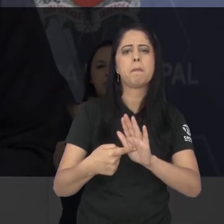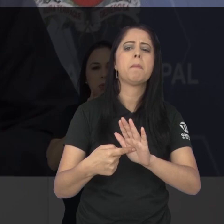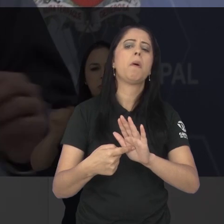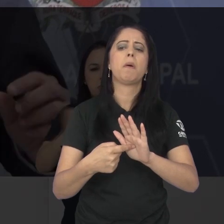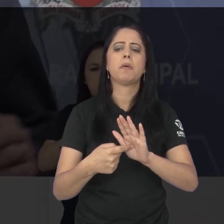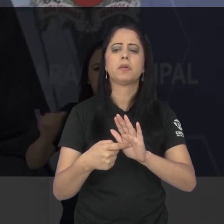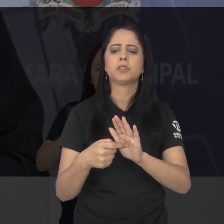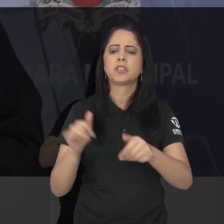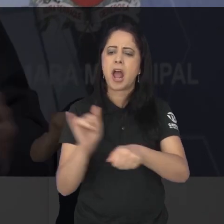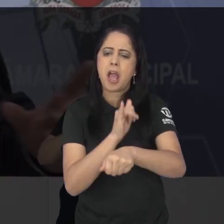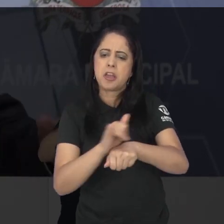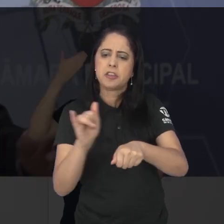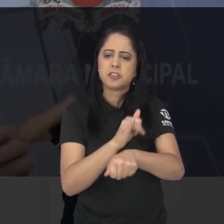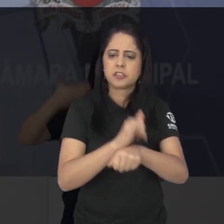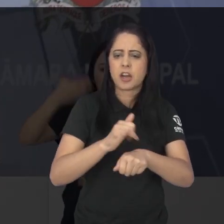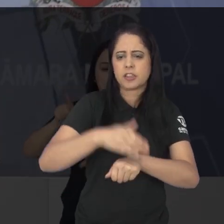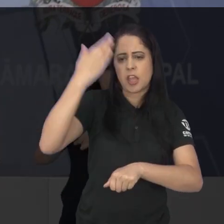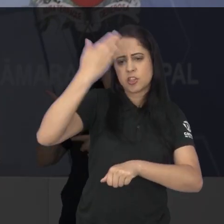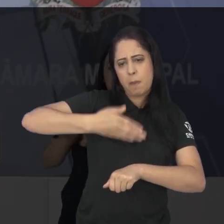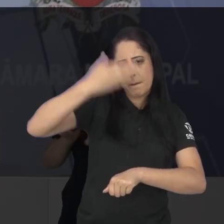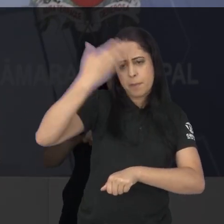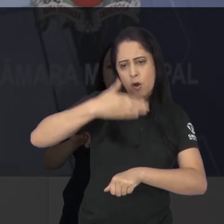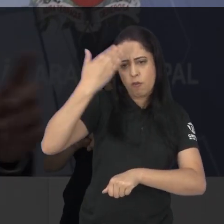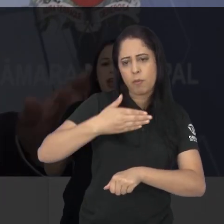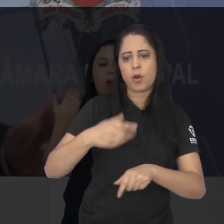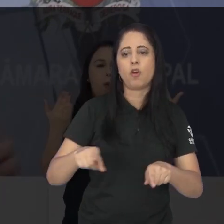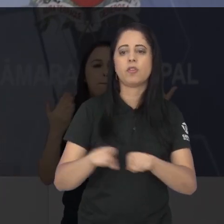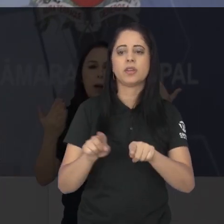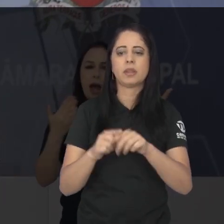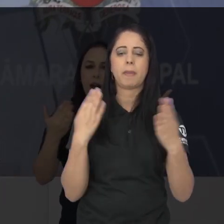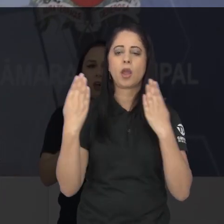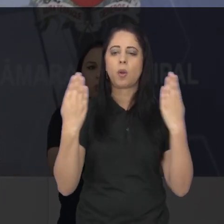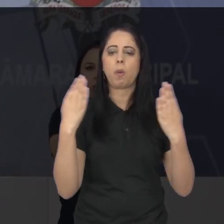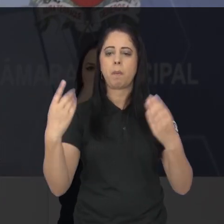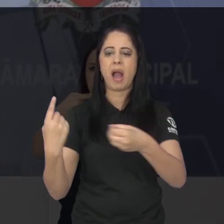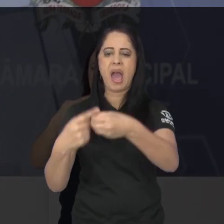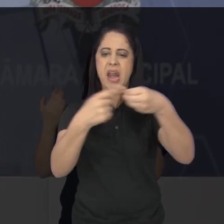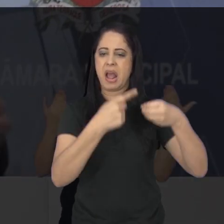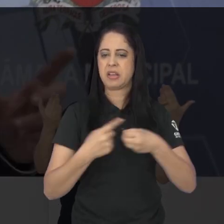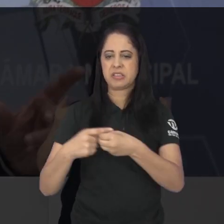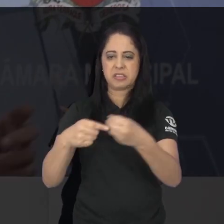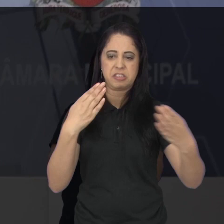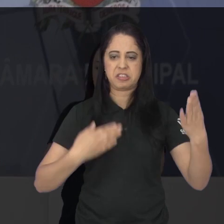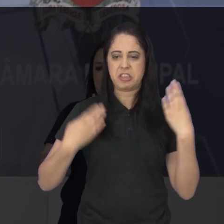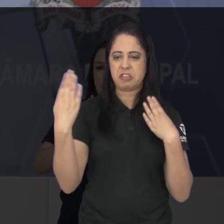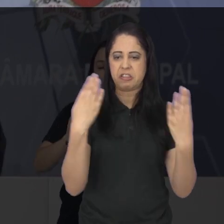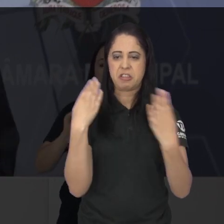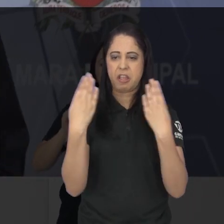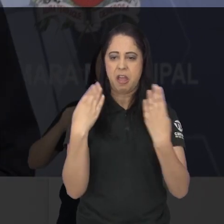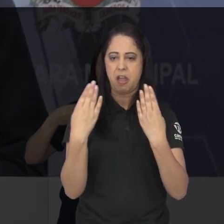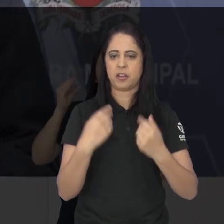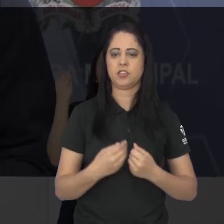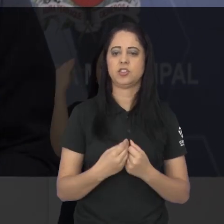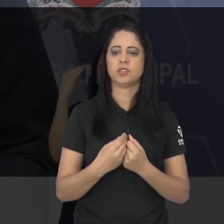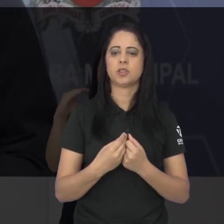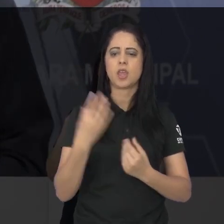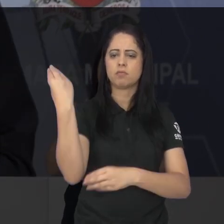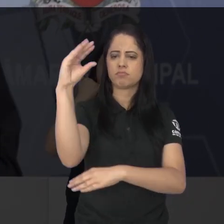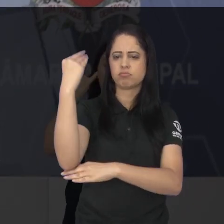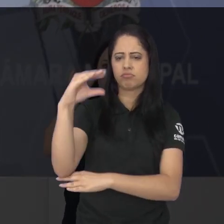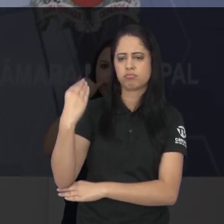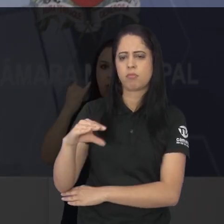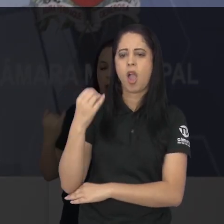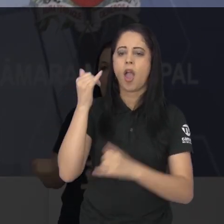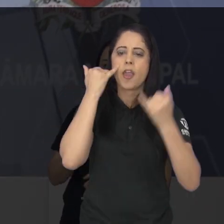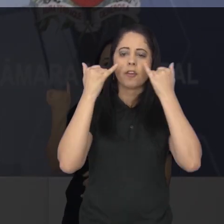BI, de informação, comparativos entre município, fiscalizações ordenadas, publicam todas essas informações. Isso é importante